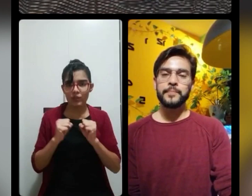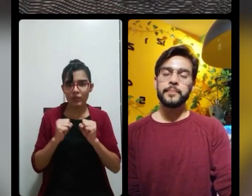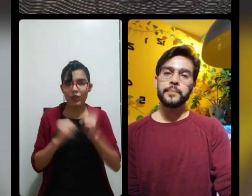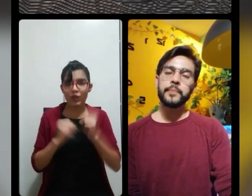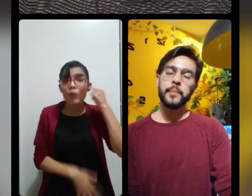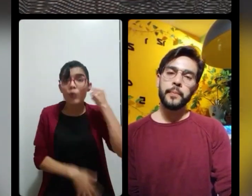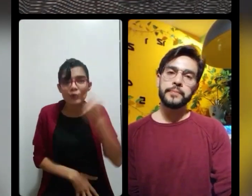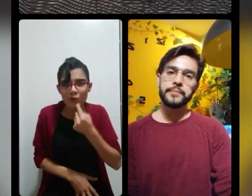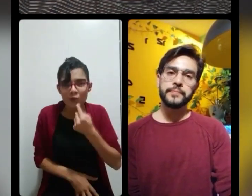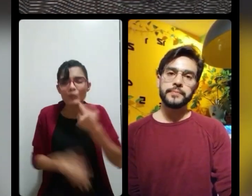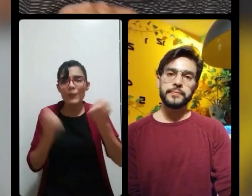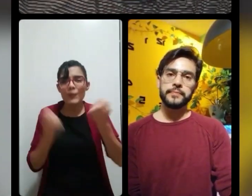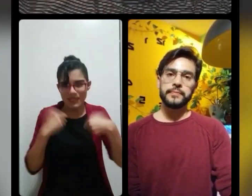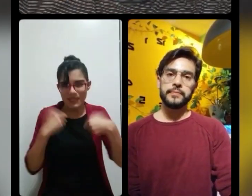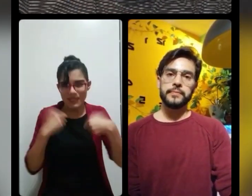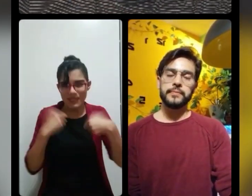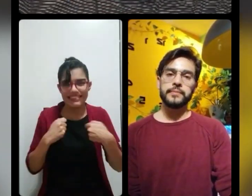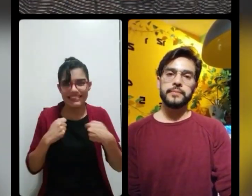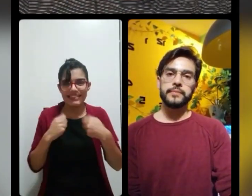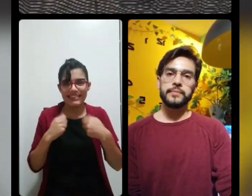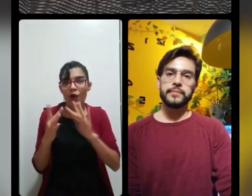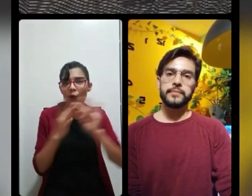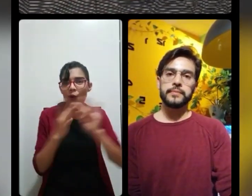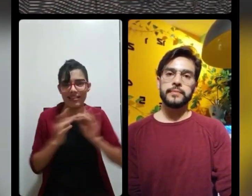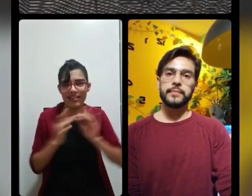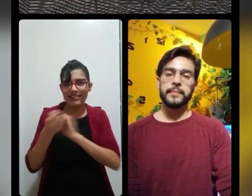acha que os sinais dão conta?